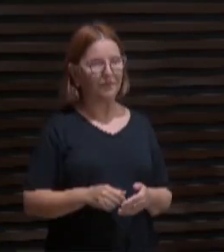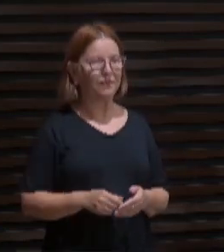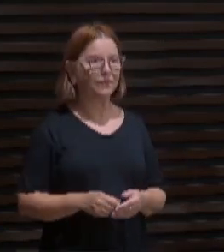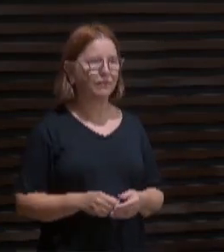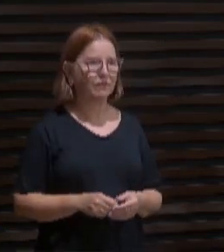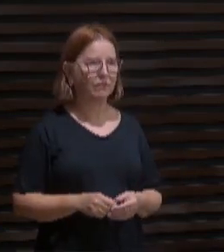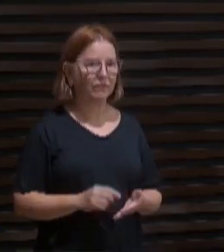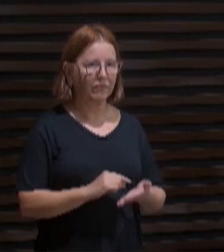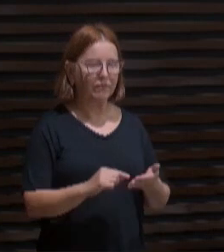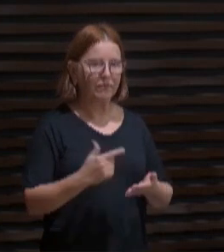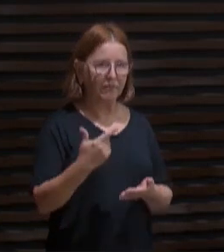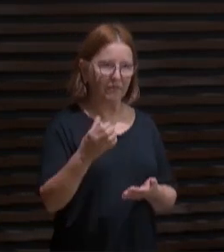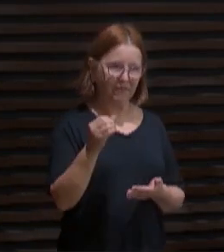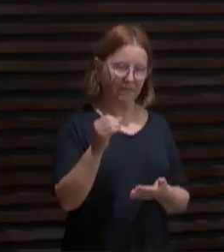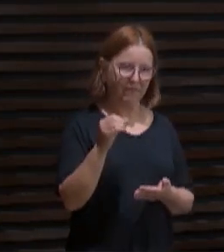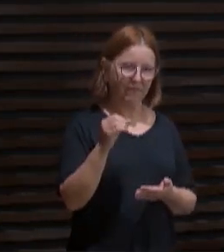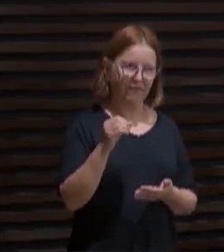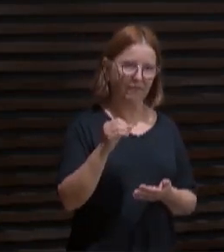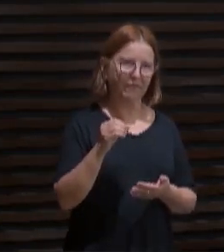O verso 20.